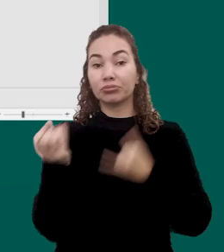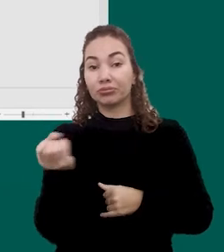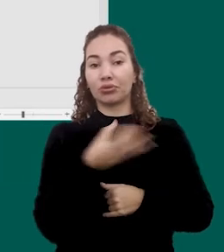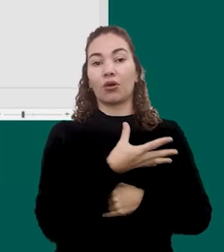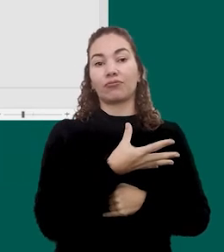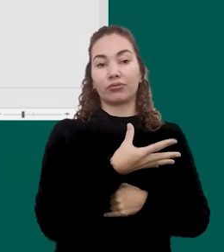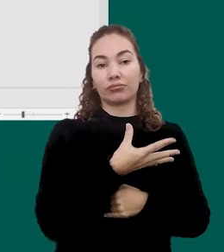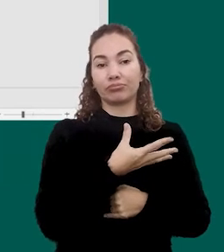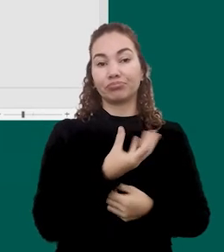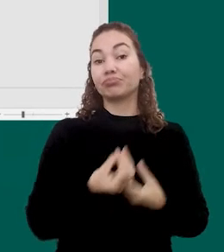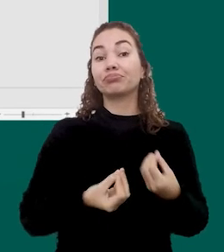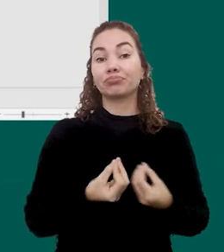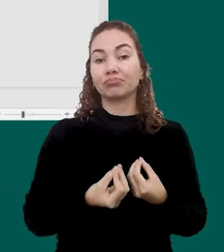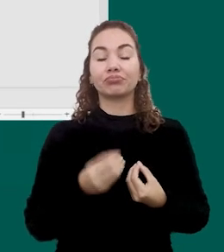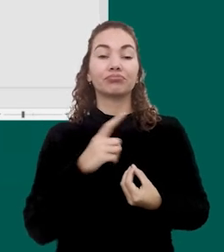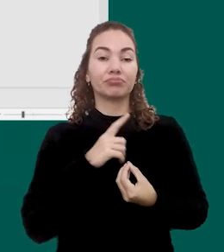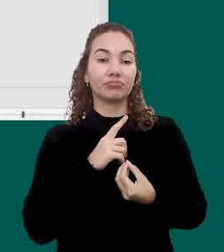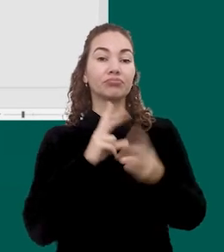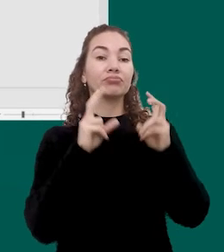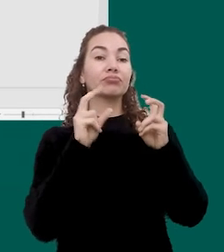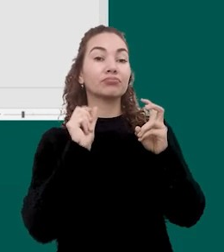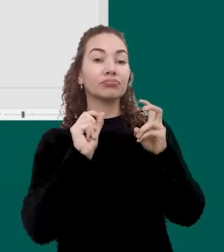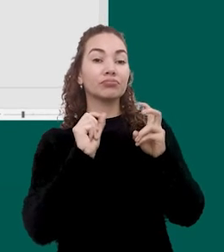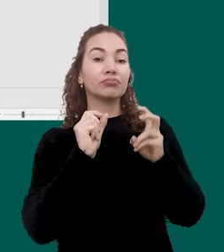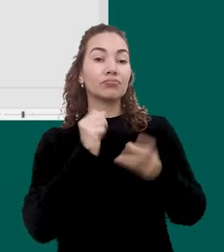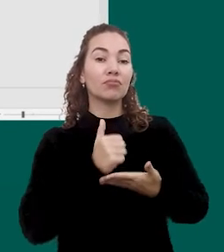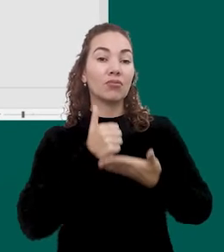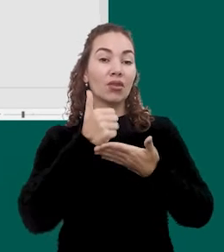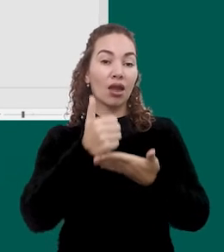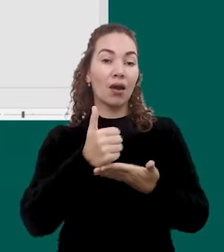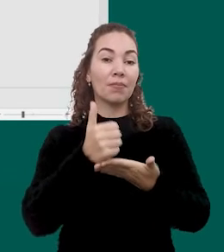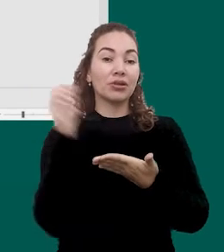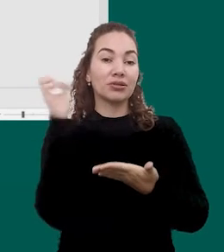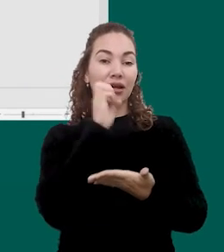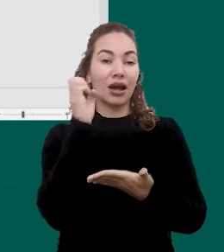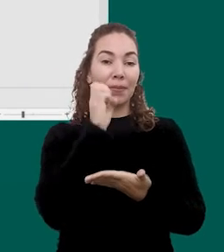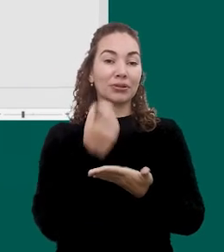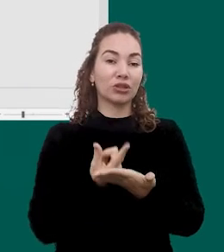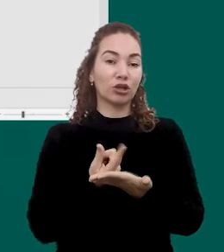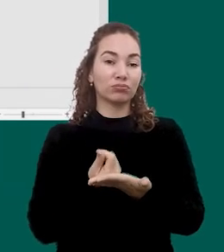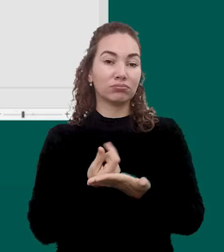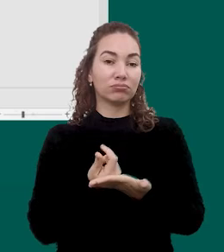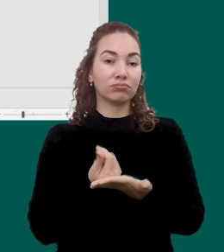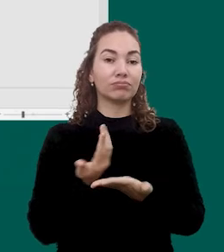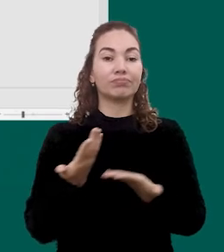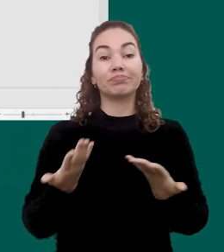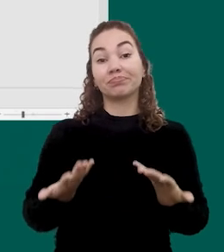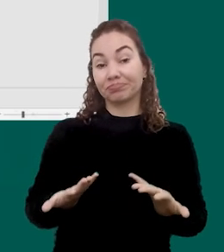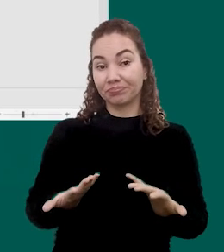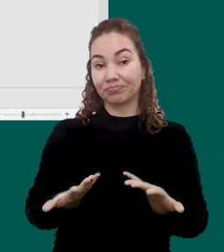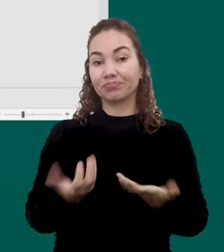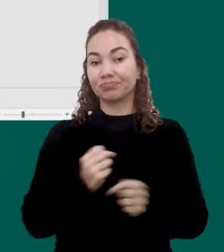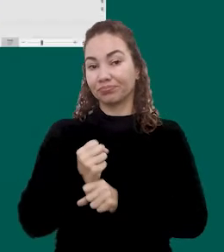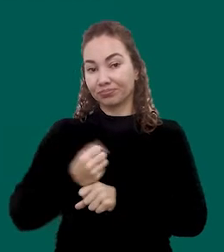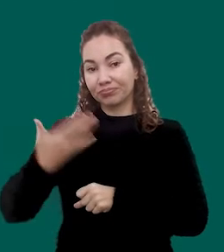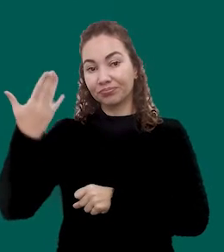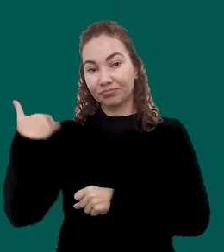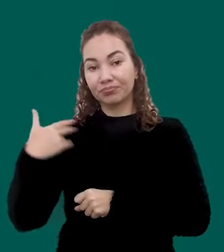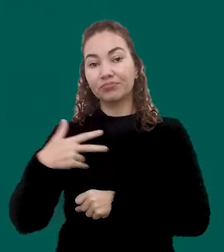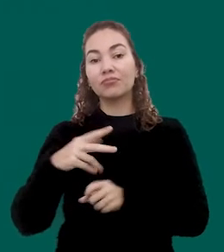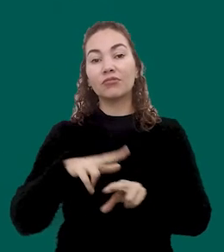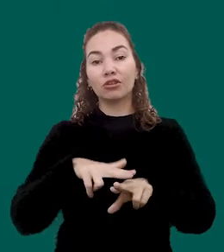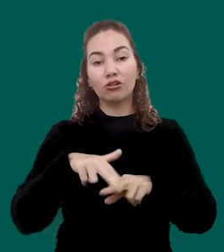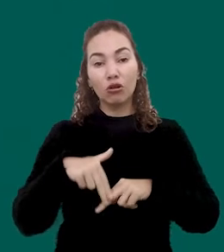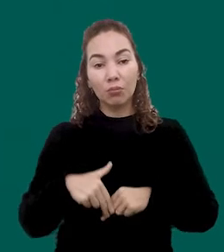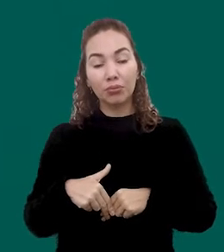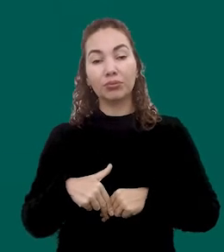nova? Nós temos a questão do auxílio emergencial. Bom, no ano passado, né, devido